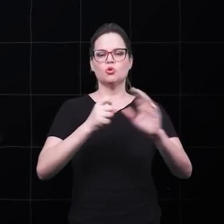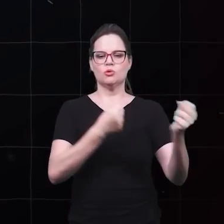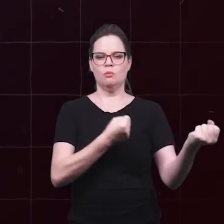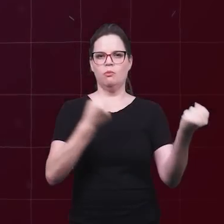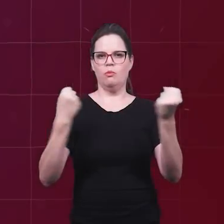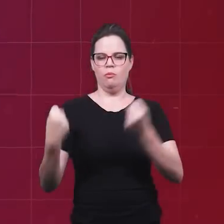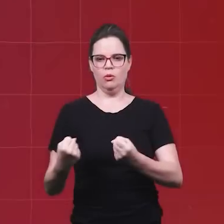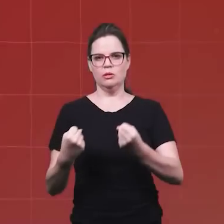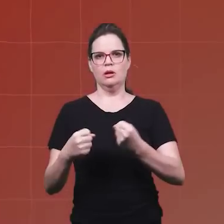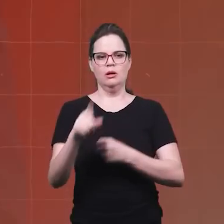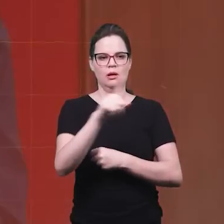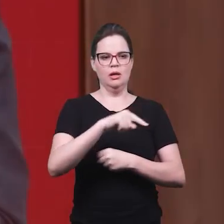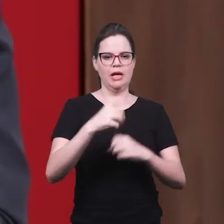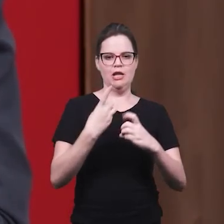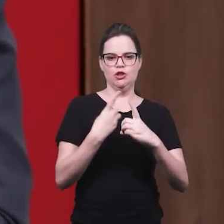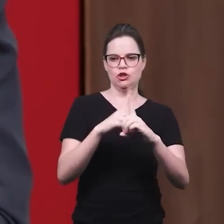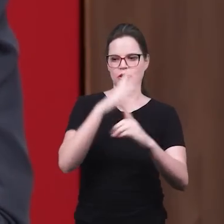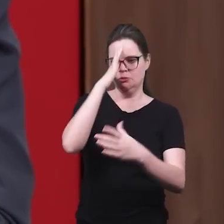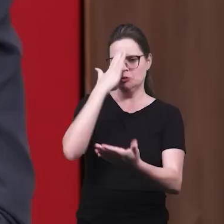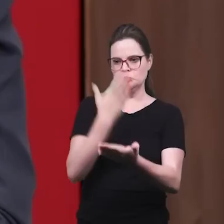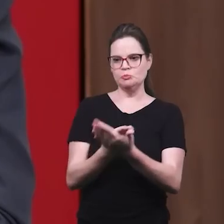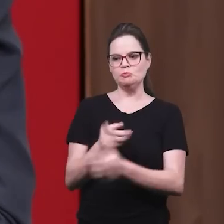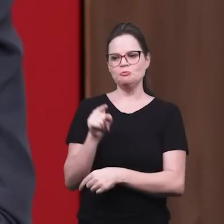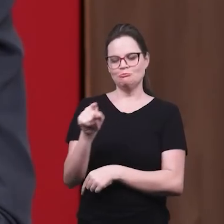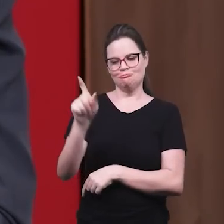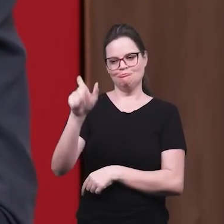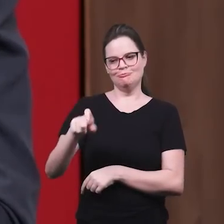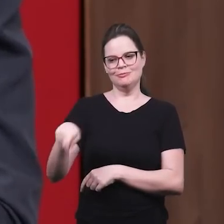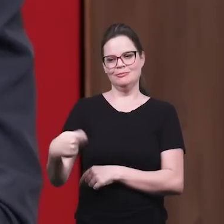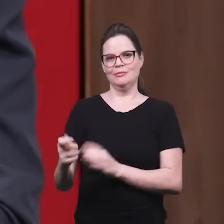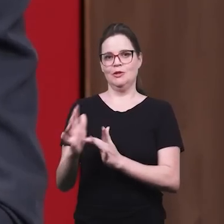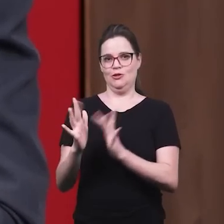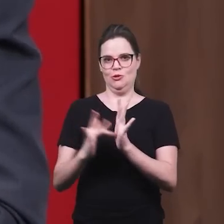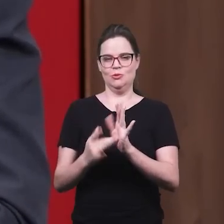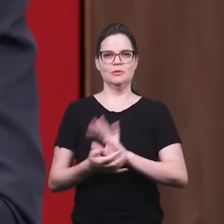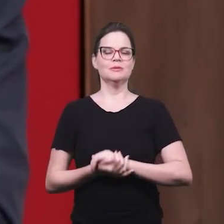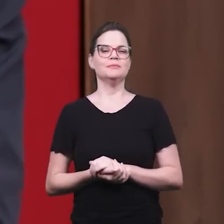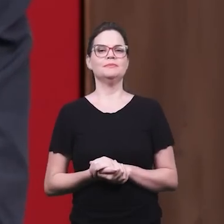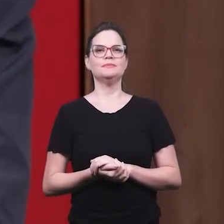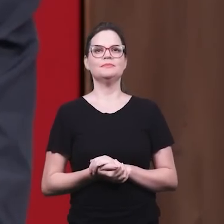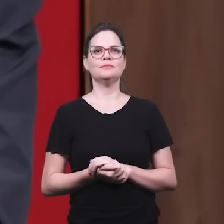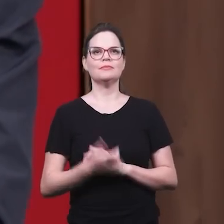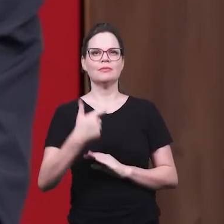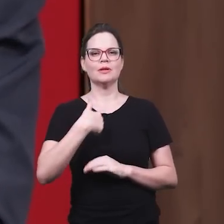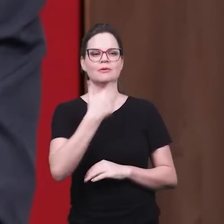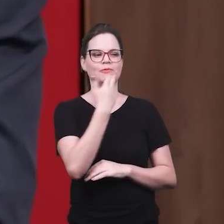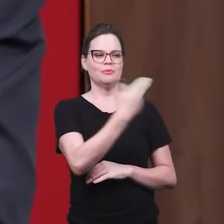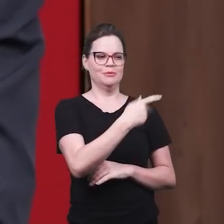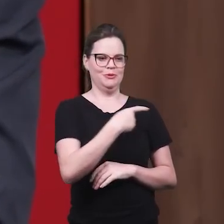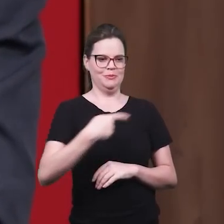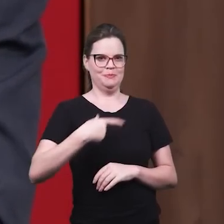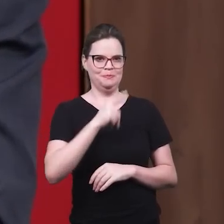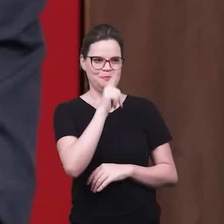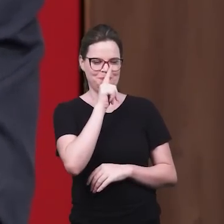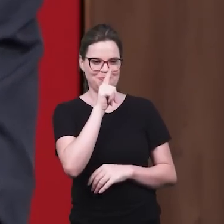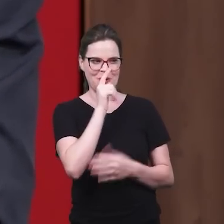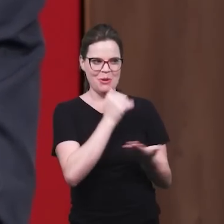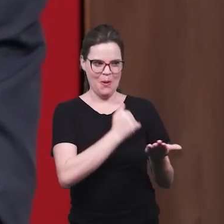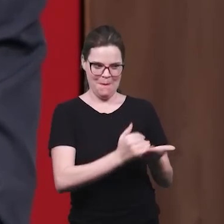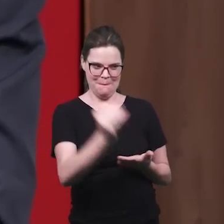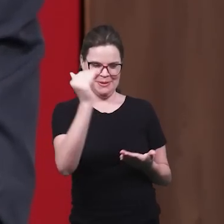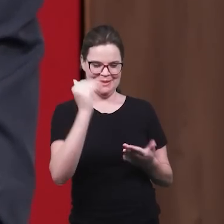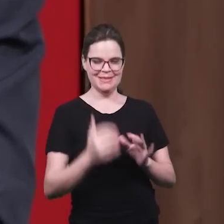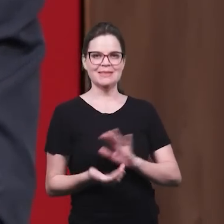os seus discípulos creram nele. Eu acho que é muito importante, vou pedir até ajuda ao pastor Gilson nessa